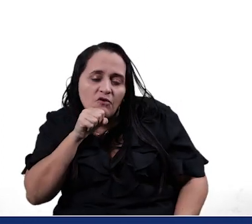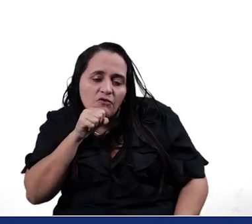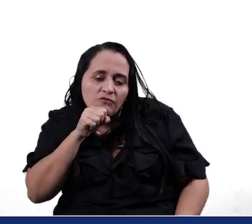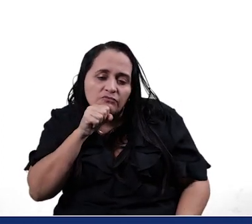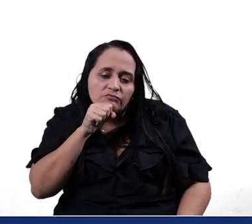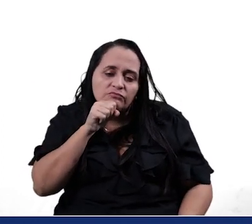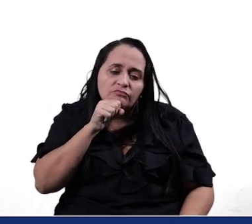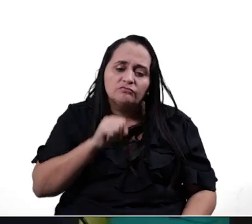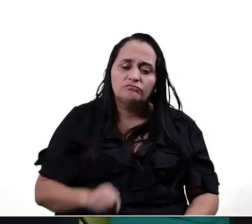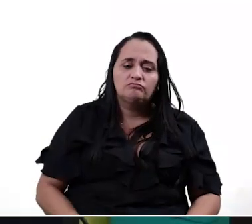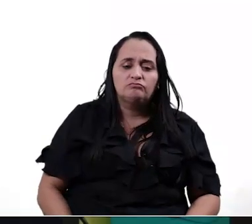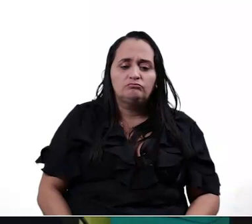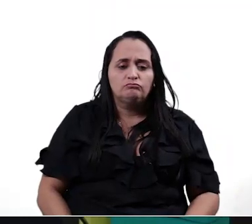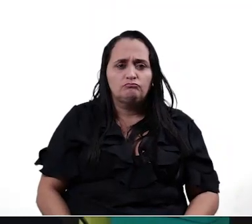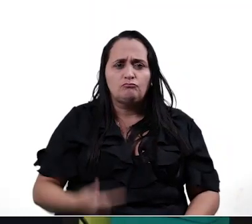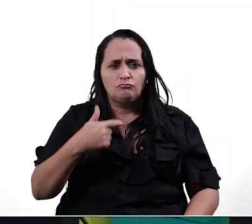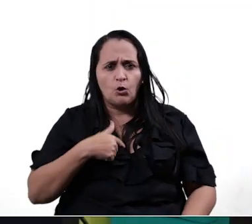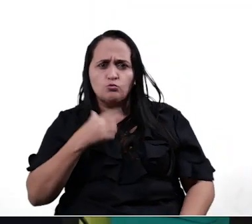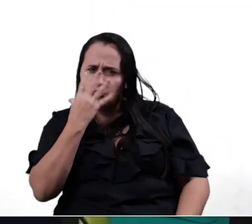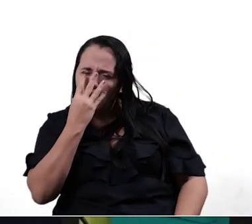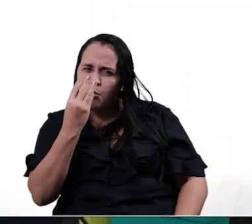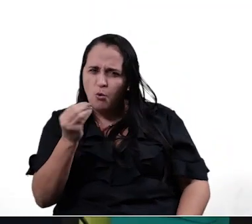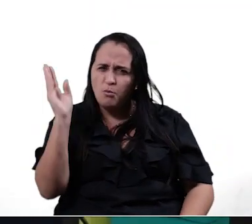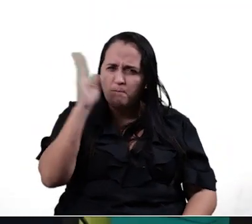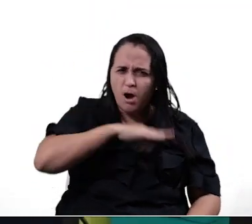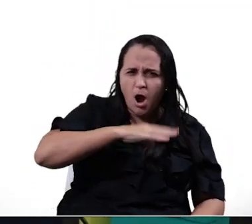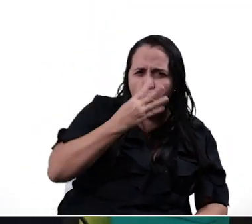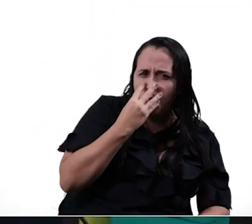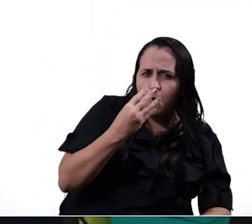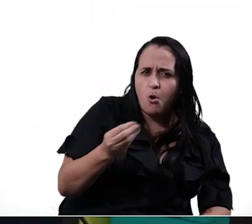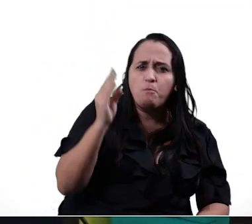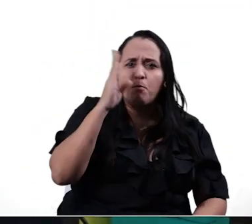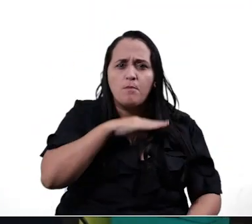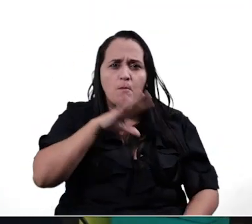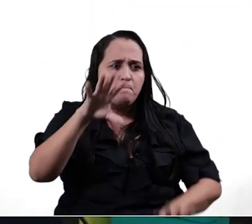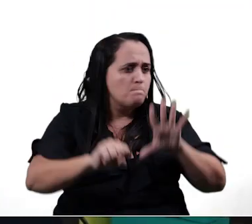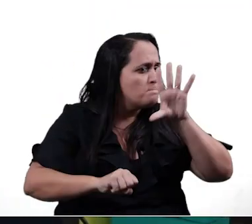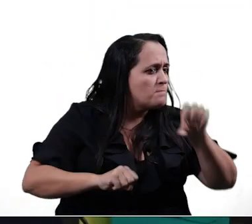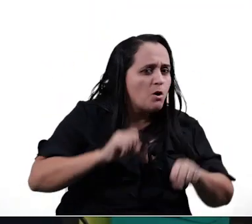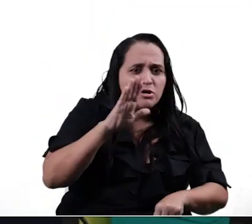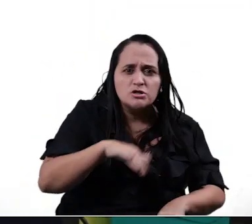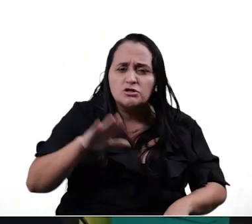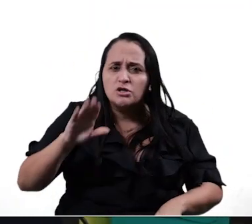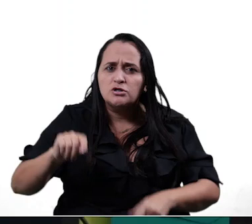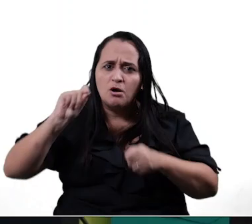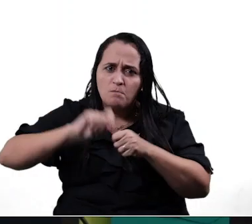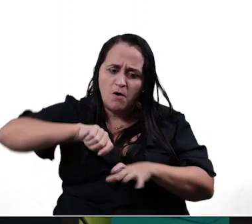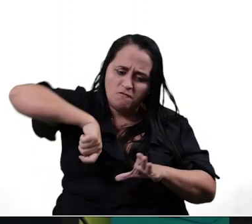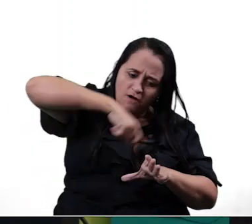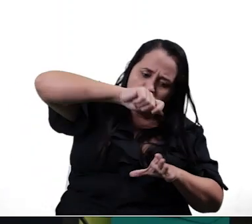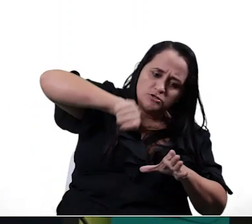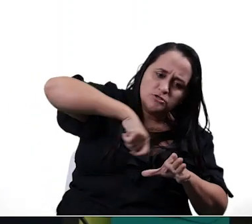vai cantarolando. Eu sou o lobo mau, lobo mau, lobo mau. Eu pego as criancinhas para